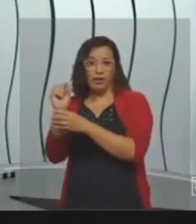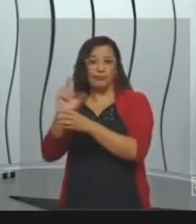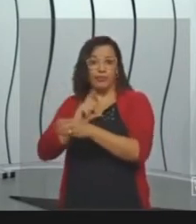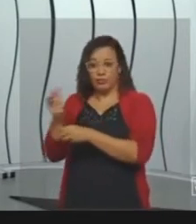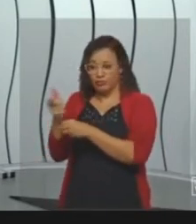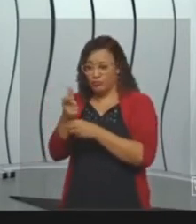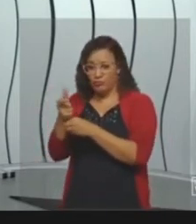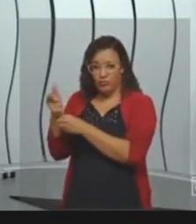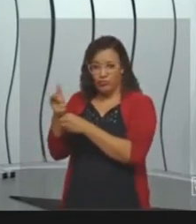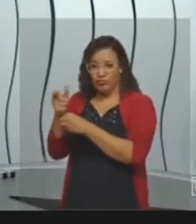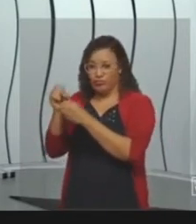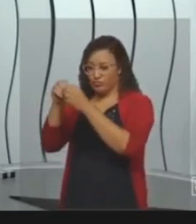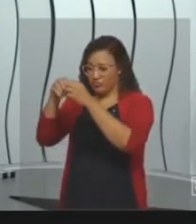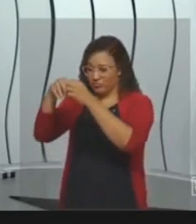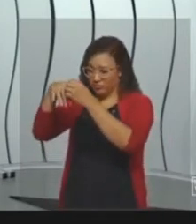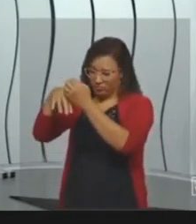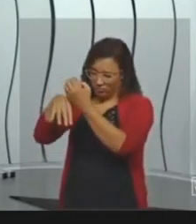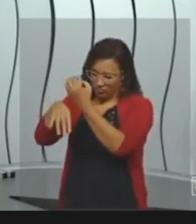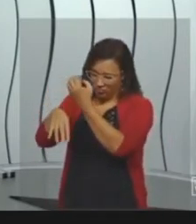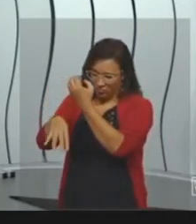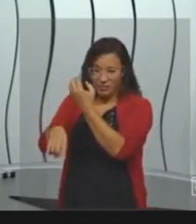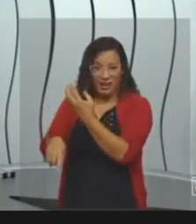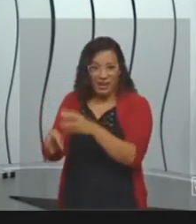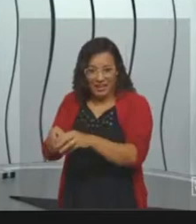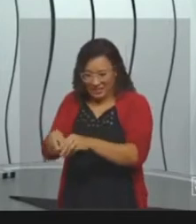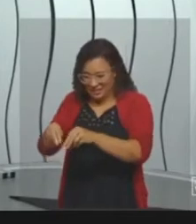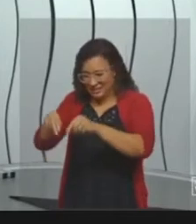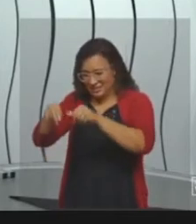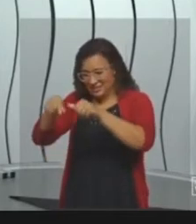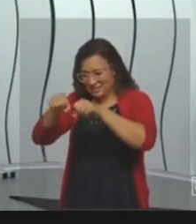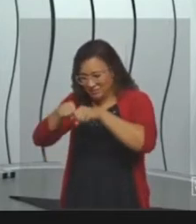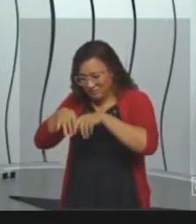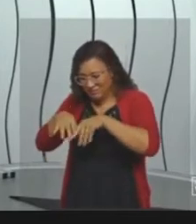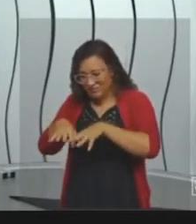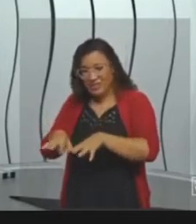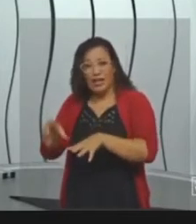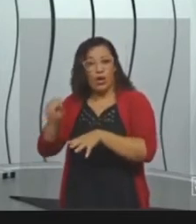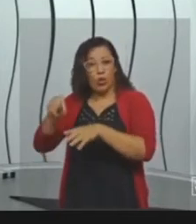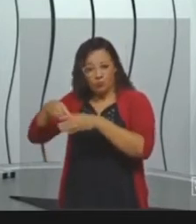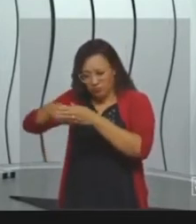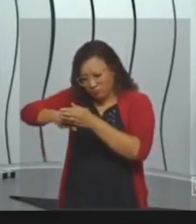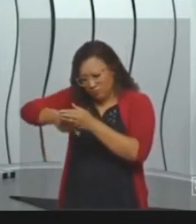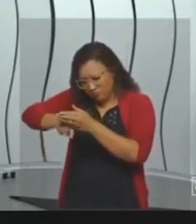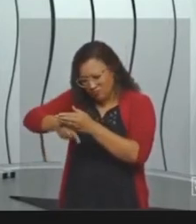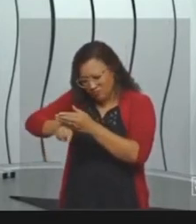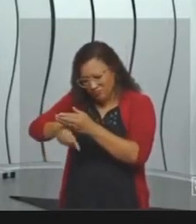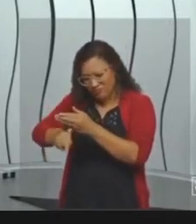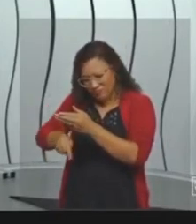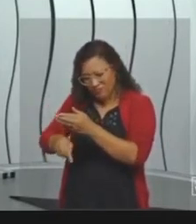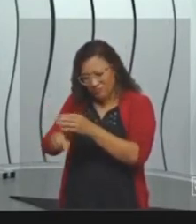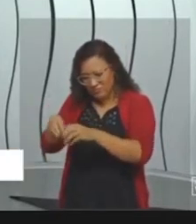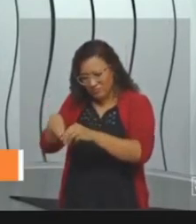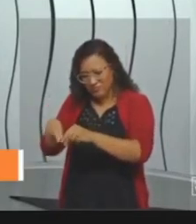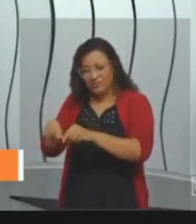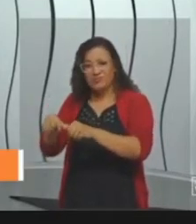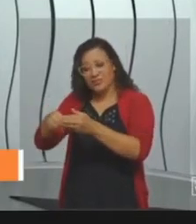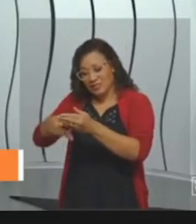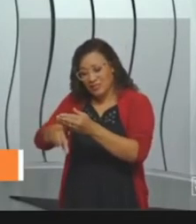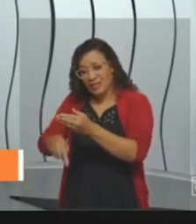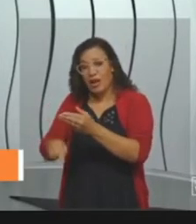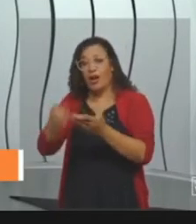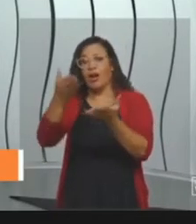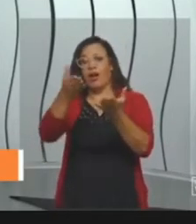solo, vão contaminar o solo e à medida que eles vão se aprofundando no solo, eles podem inclusive alcançar a